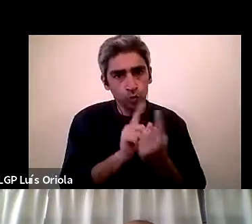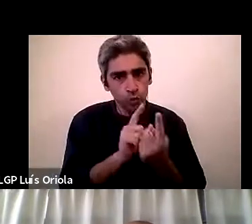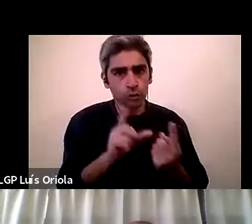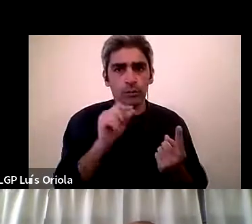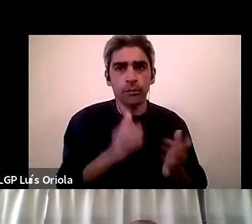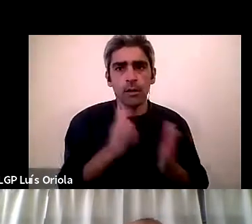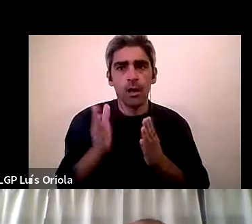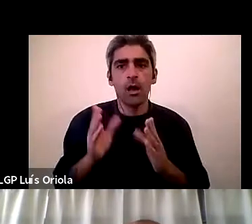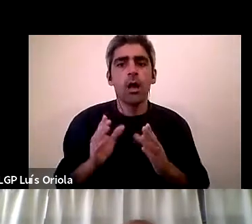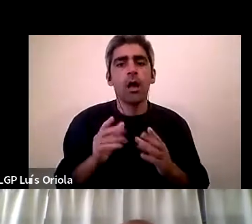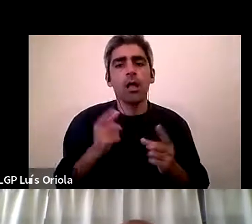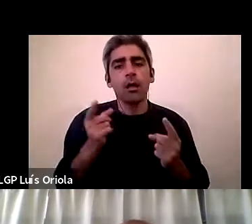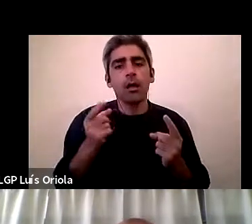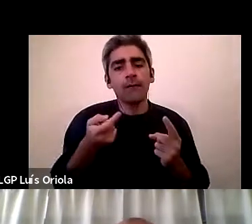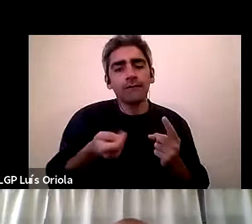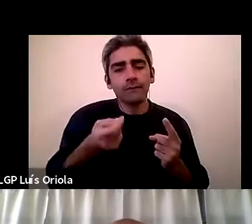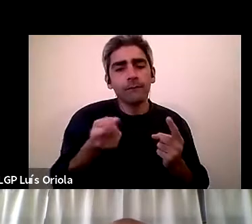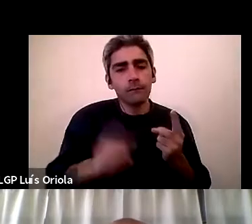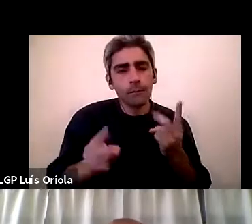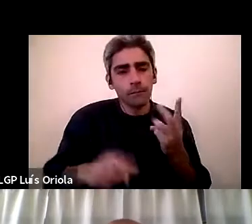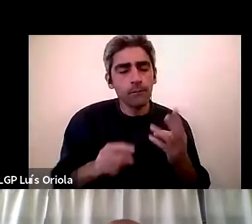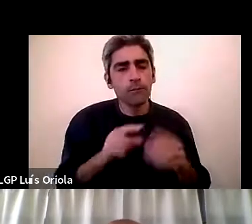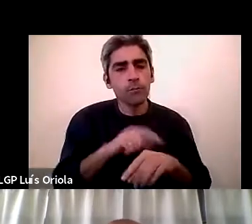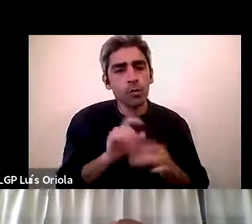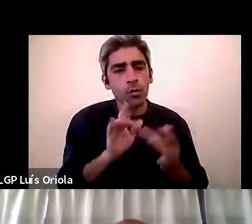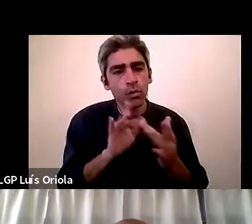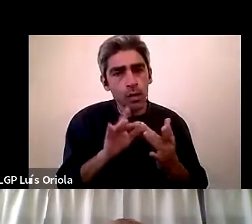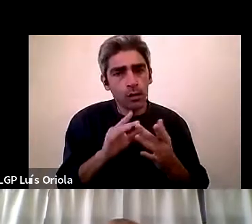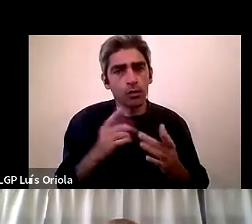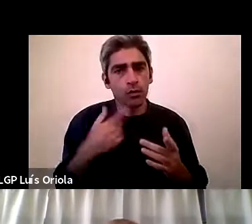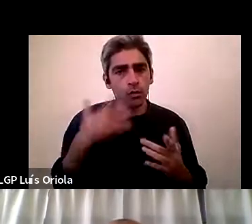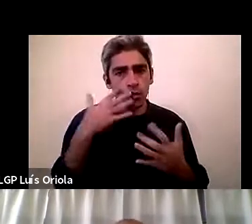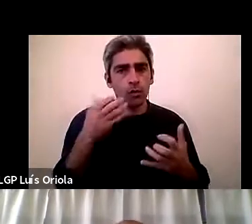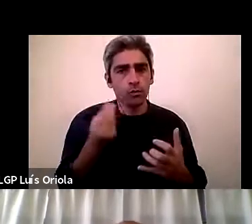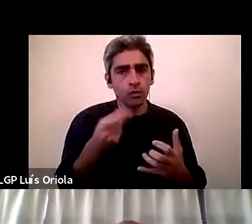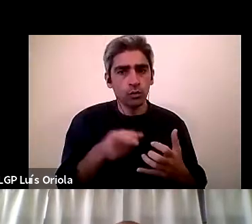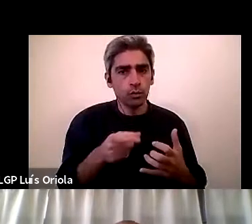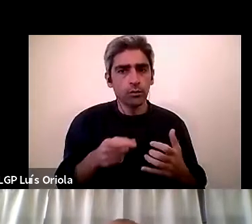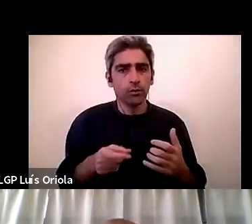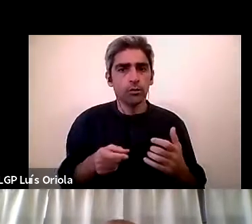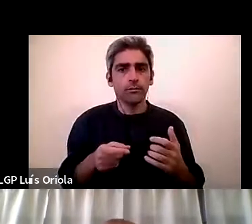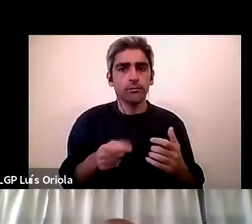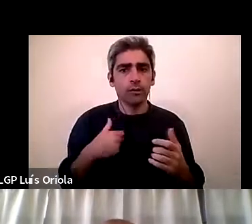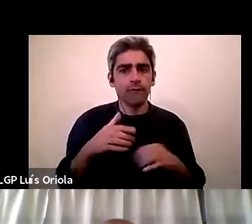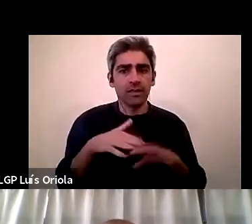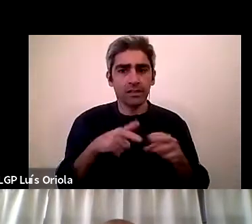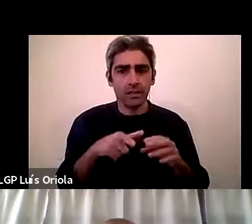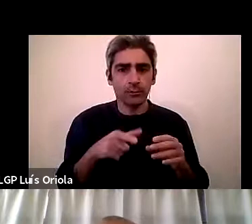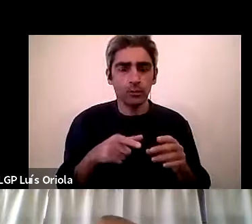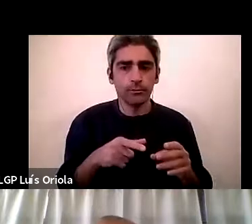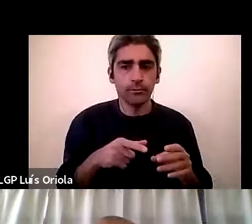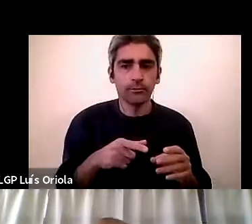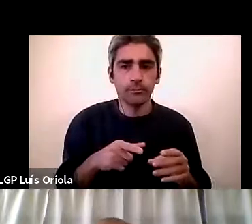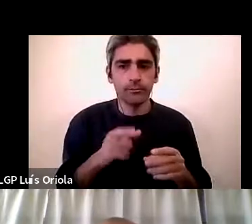questão de aumentar a frequência dos momentos de contacto na comunicação, nós notámos muito isso e fizemos